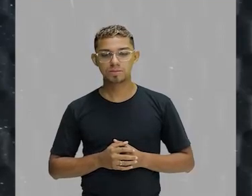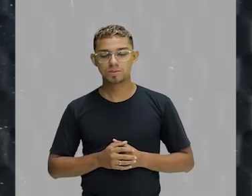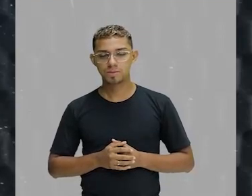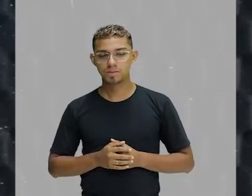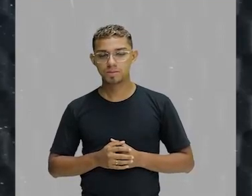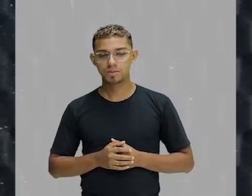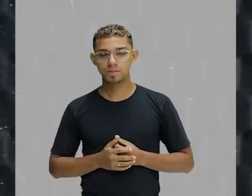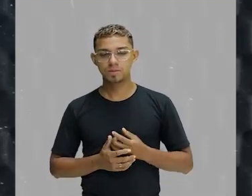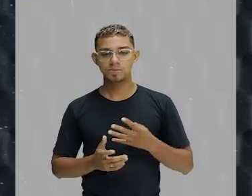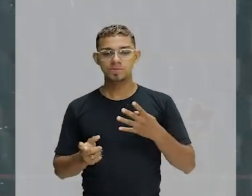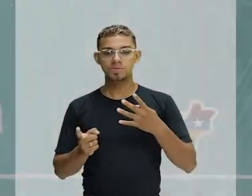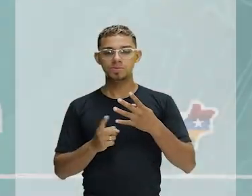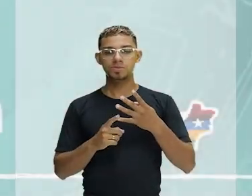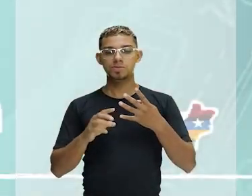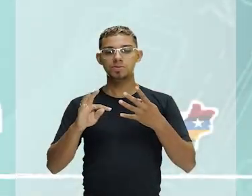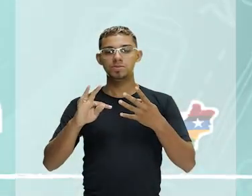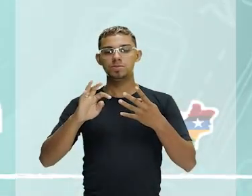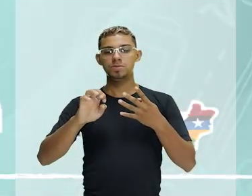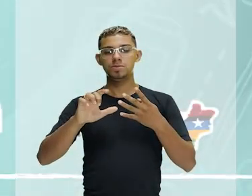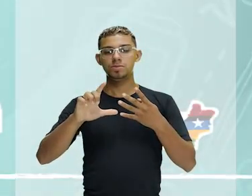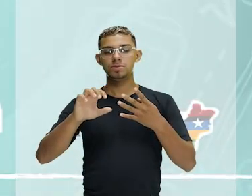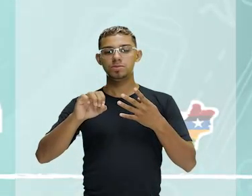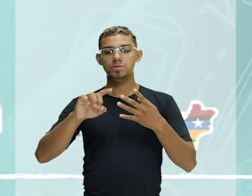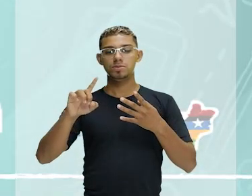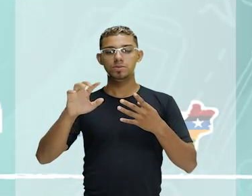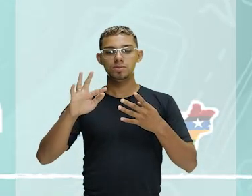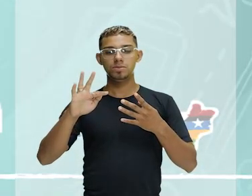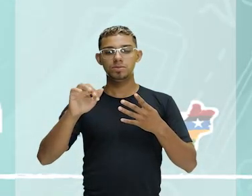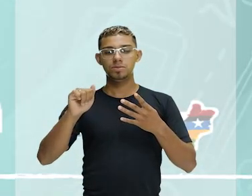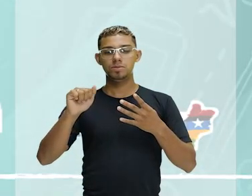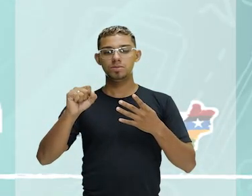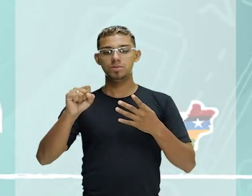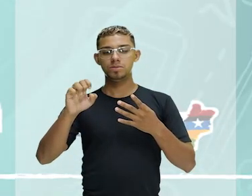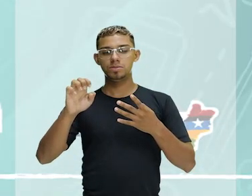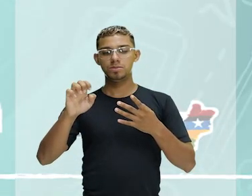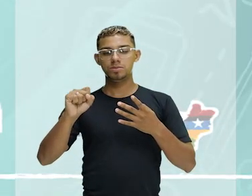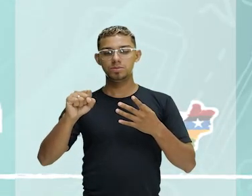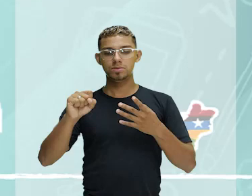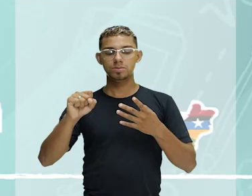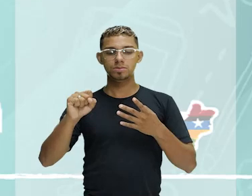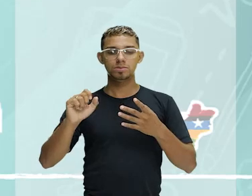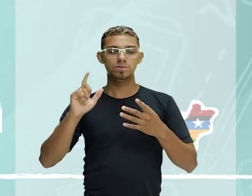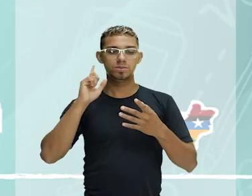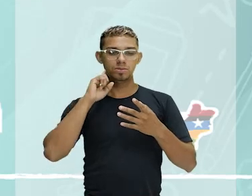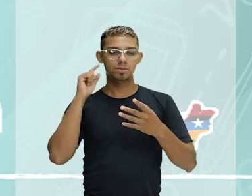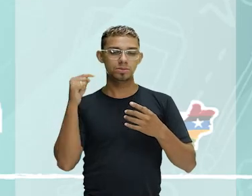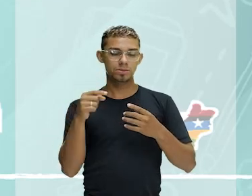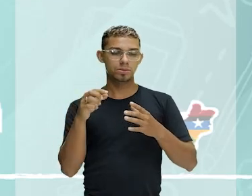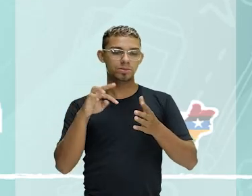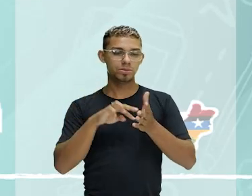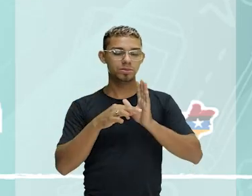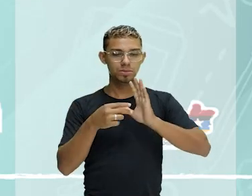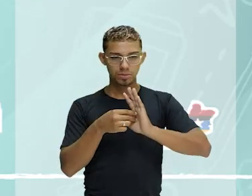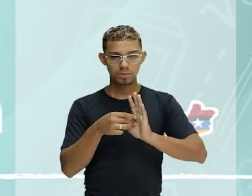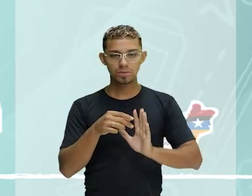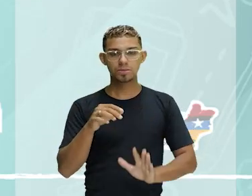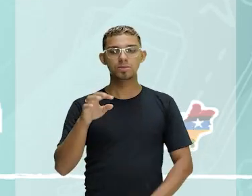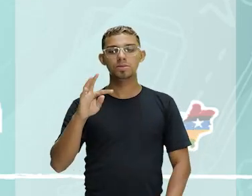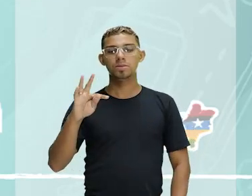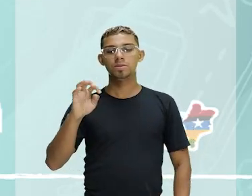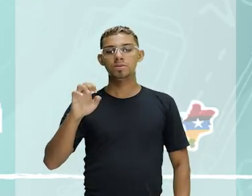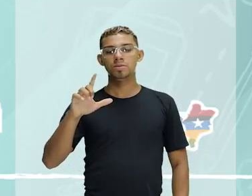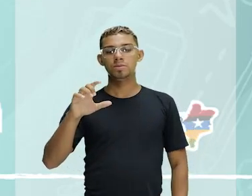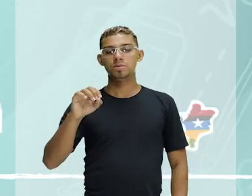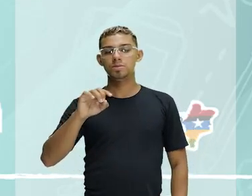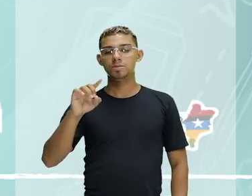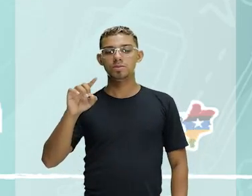anáfase vem a telófase, né? No caso, como é divisão meiótica, divisão da meiose 1, é telófase 1.